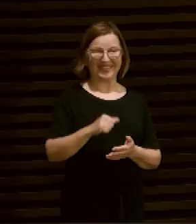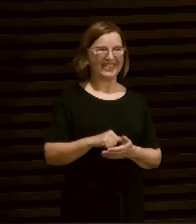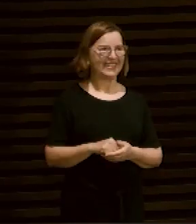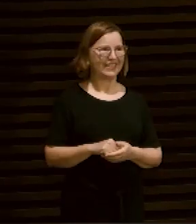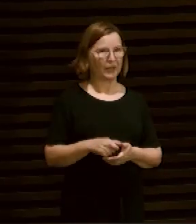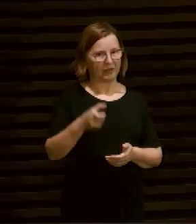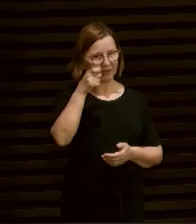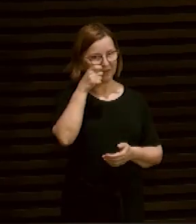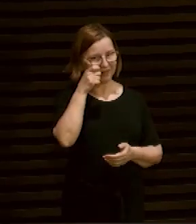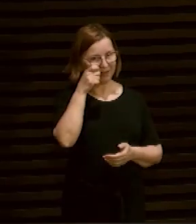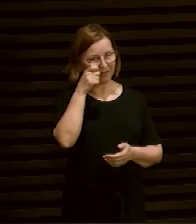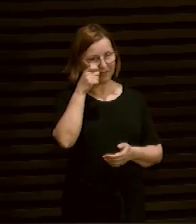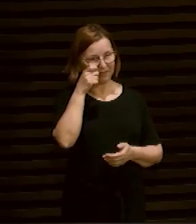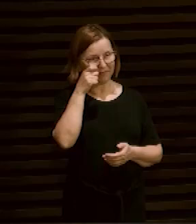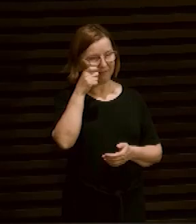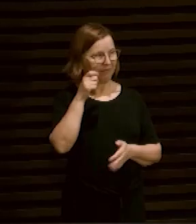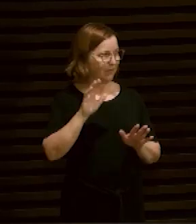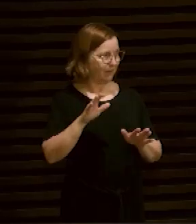Preste atenção, prepara a salmoura,